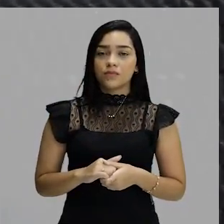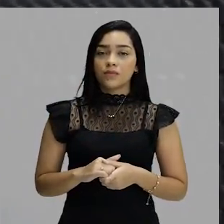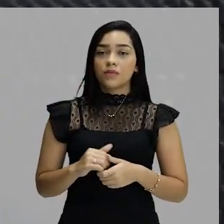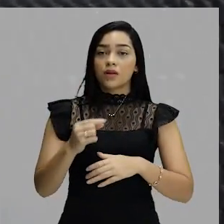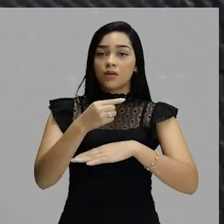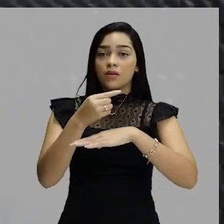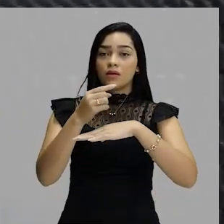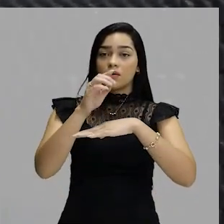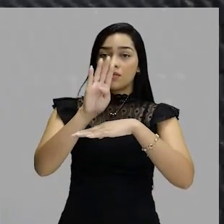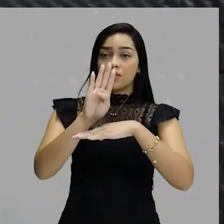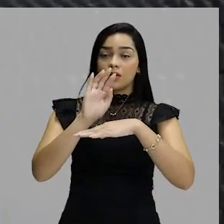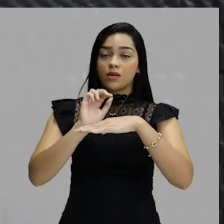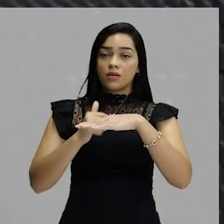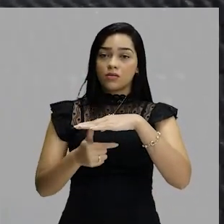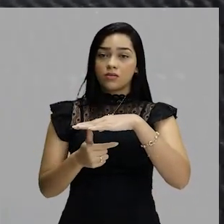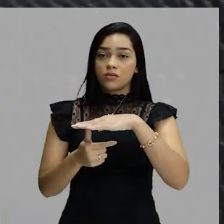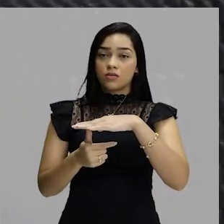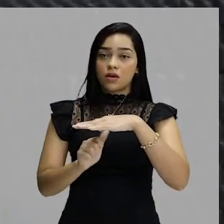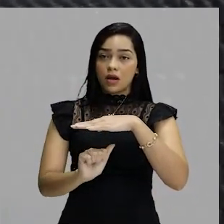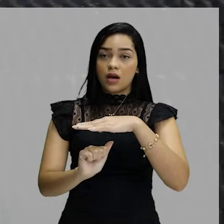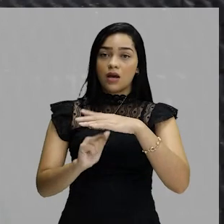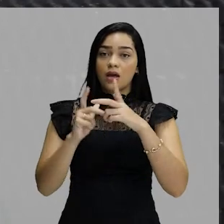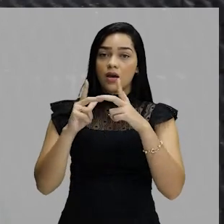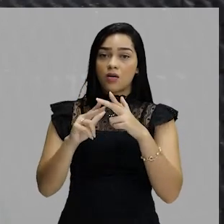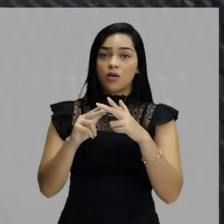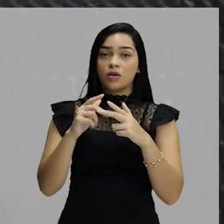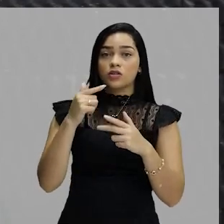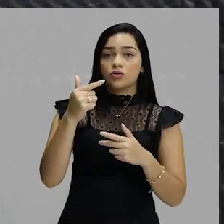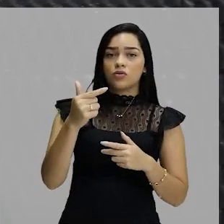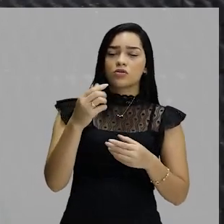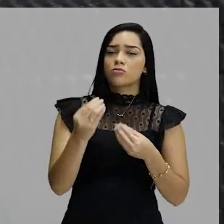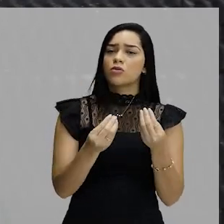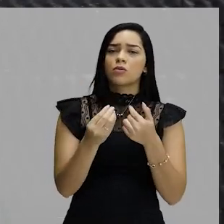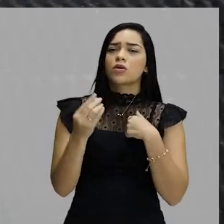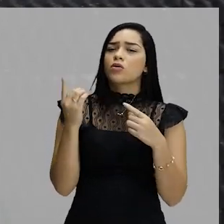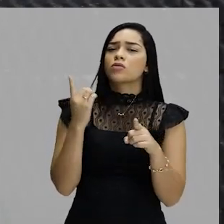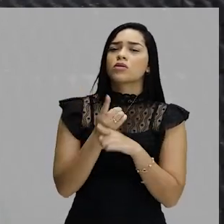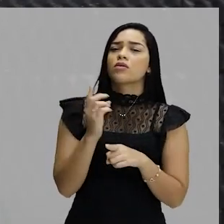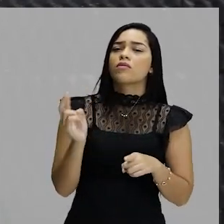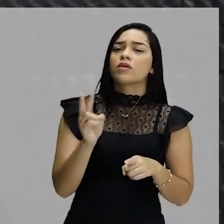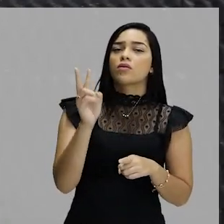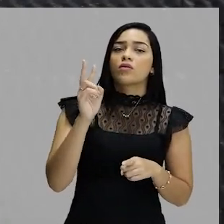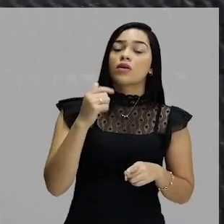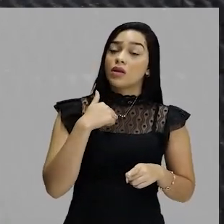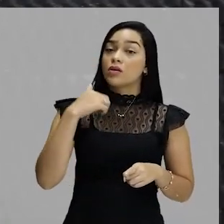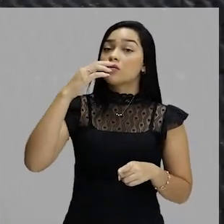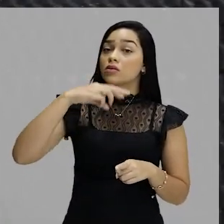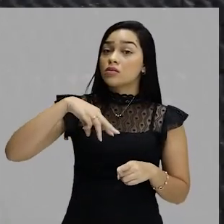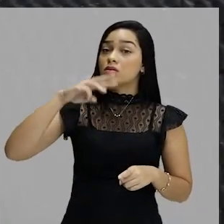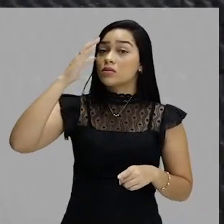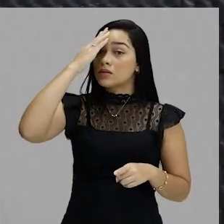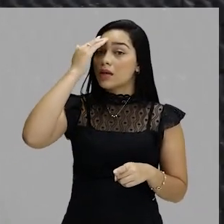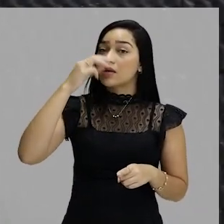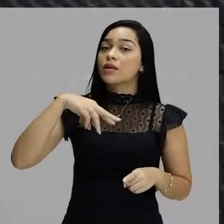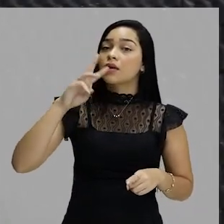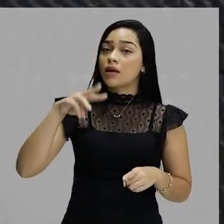Menos b sobre a é igual a 2. Ah, professor, e agora? Como é que eu posso encontrar o valor de a? Lembrando que eu sei quem é b, ó.